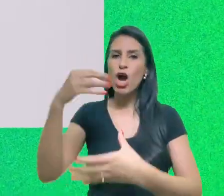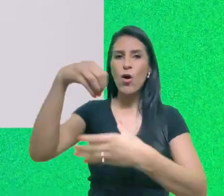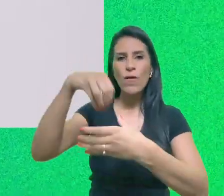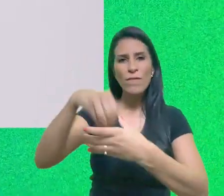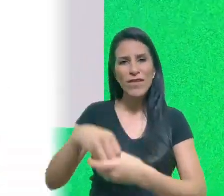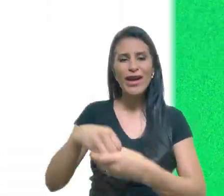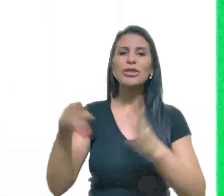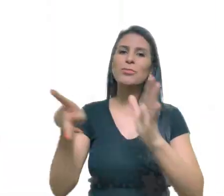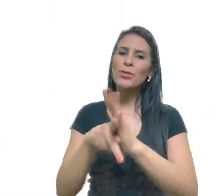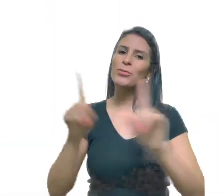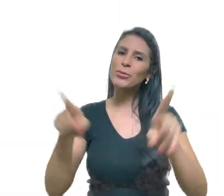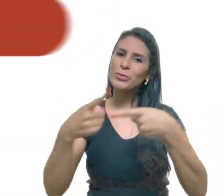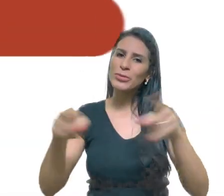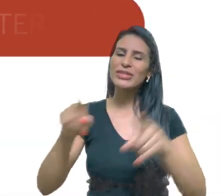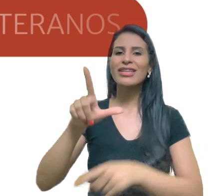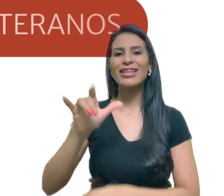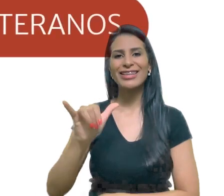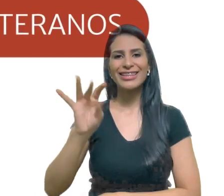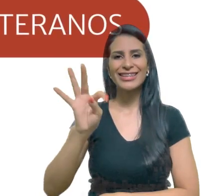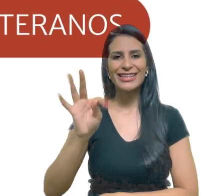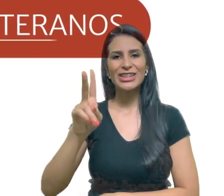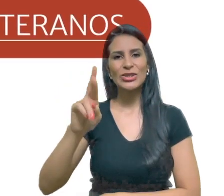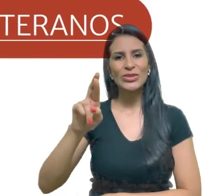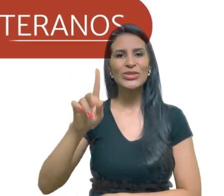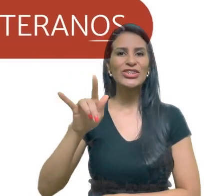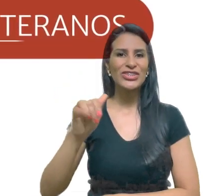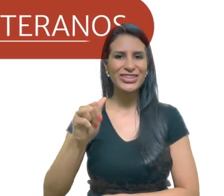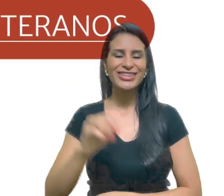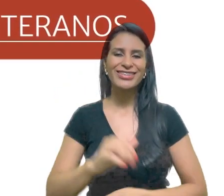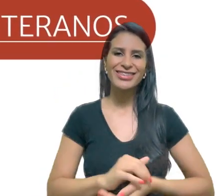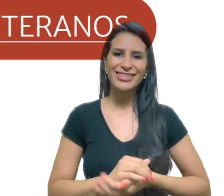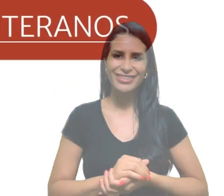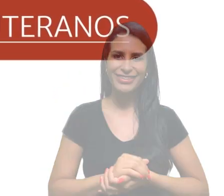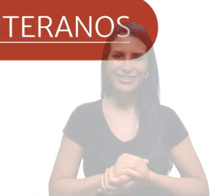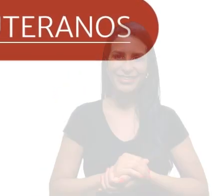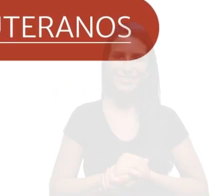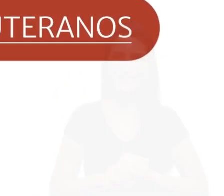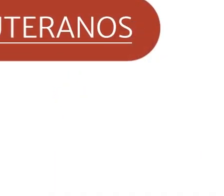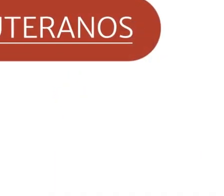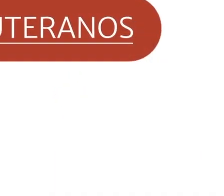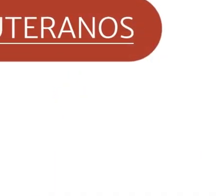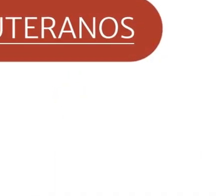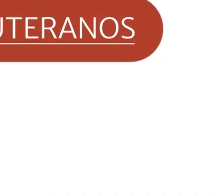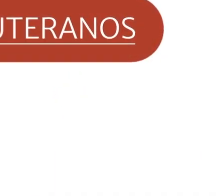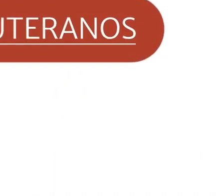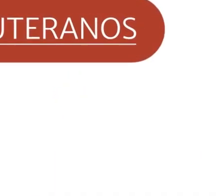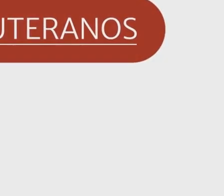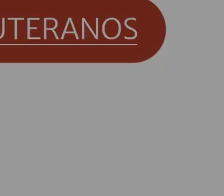Evangelho. Oferta para o Fundo para Trabalho com Música e Liturgia.